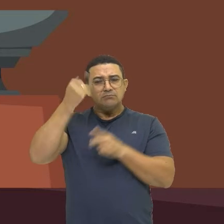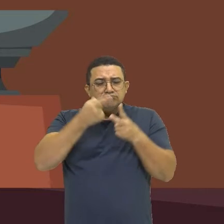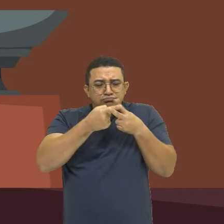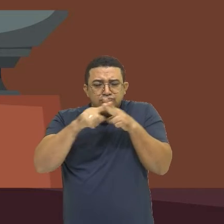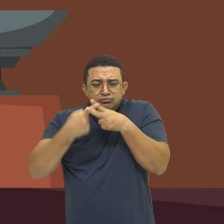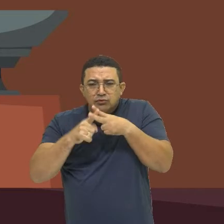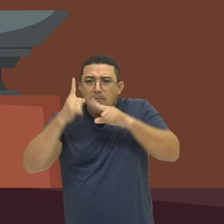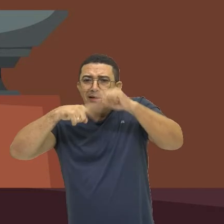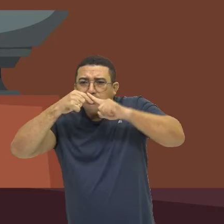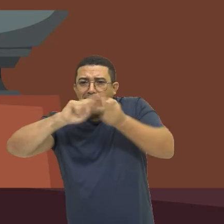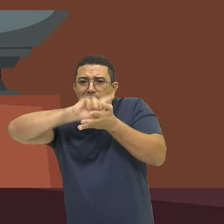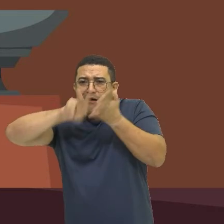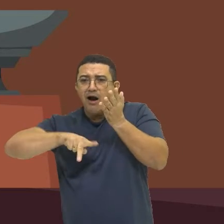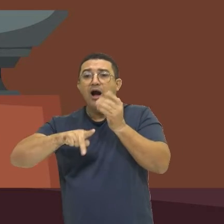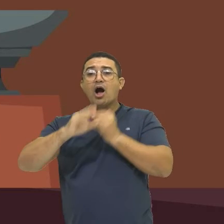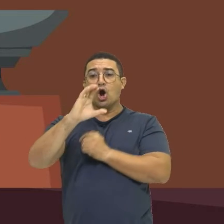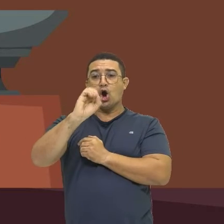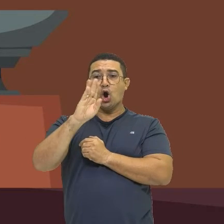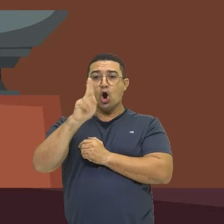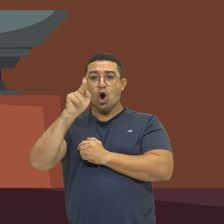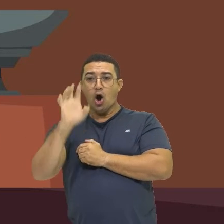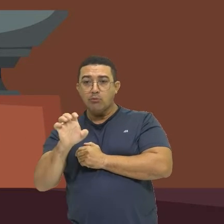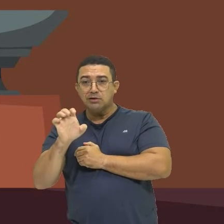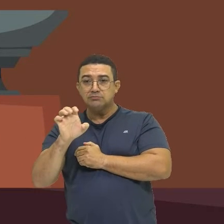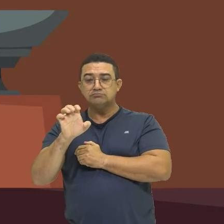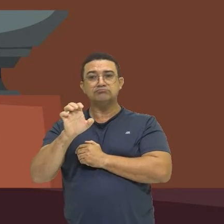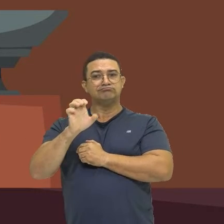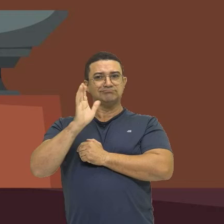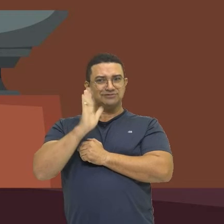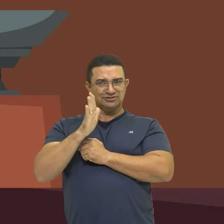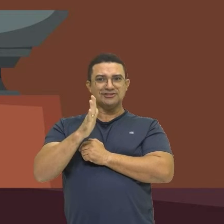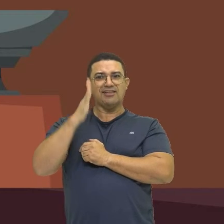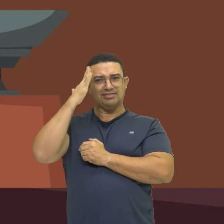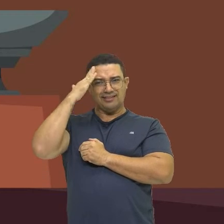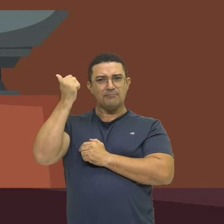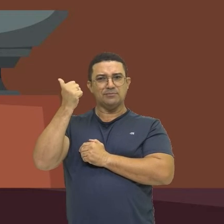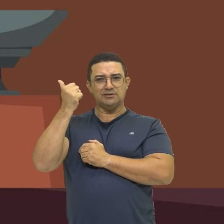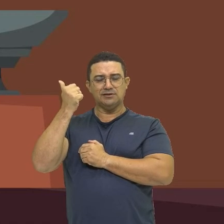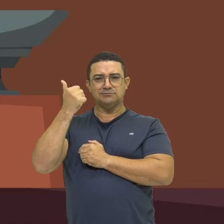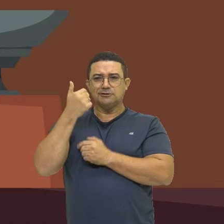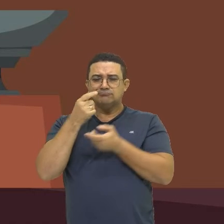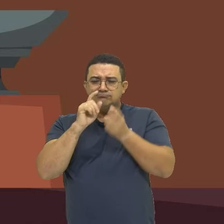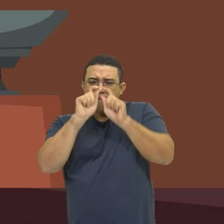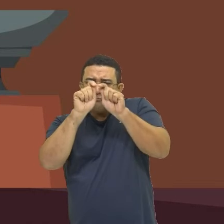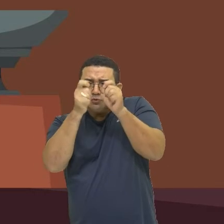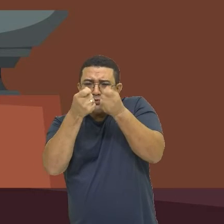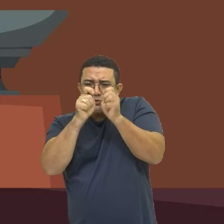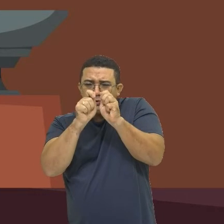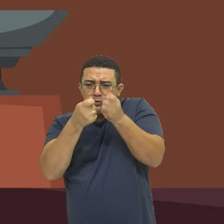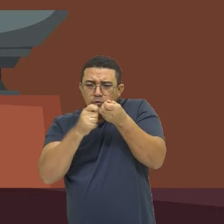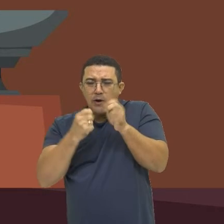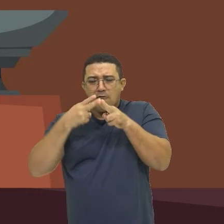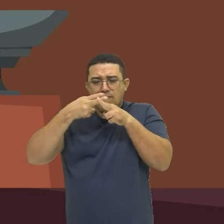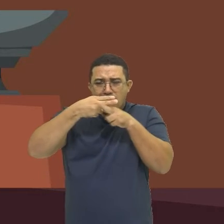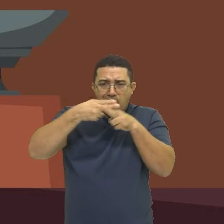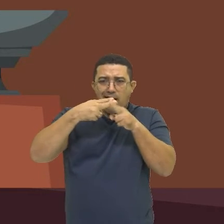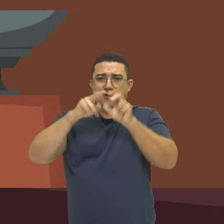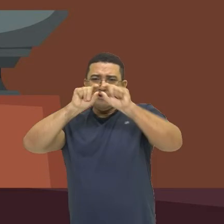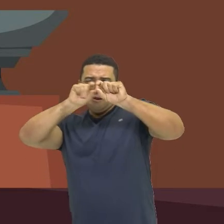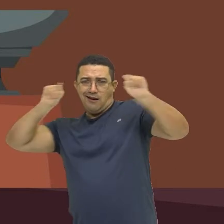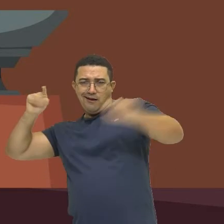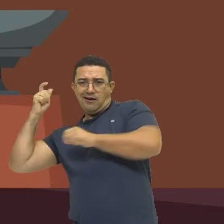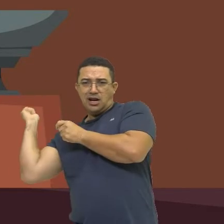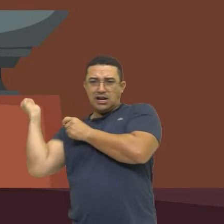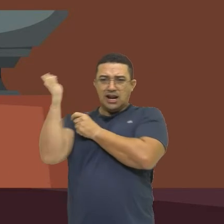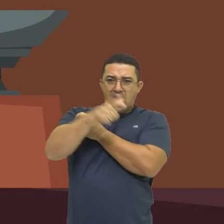fazia os seus utensílios de forma mais artesanal, muito mais trabalhada, não precisava mais lascar a pedra,